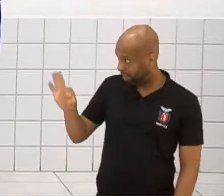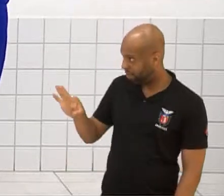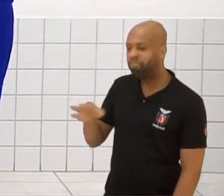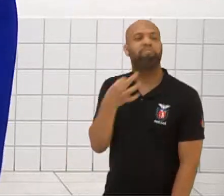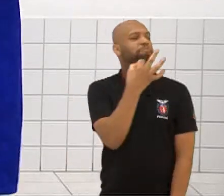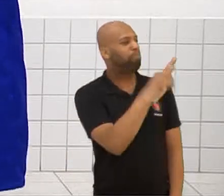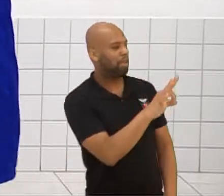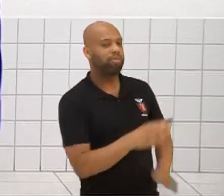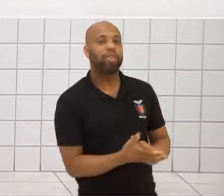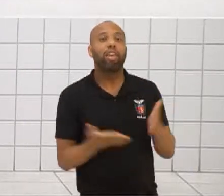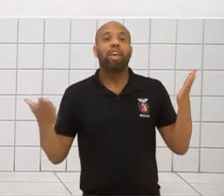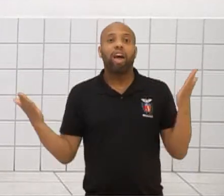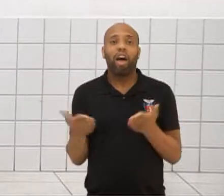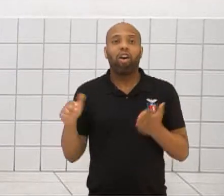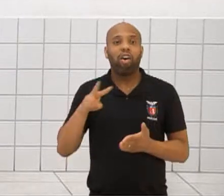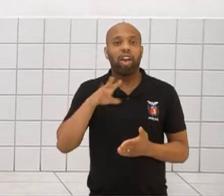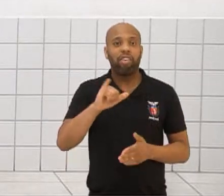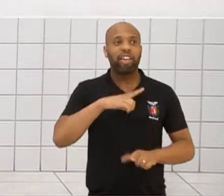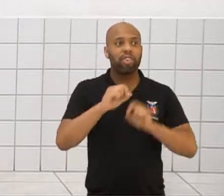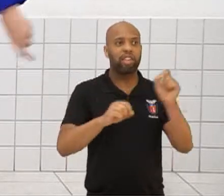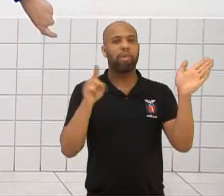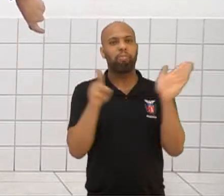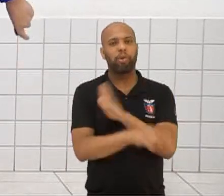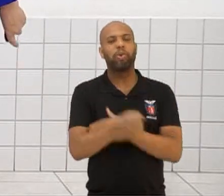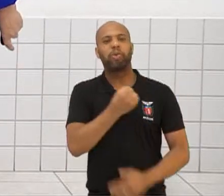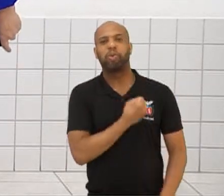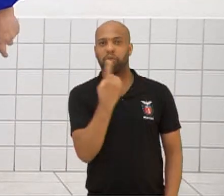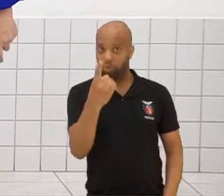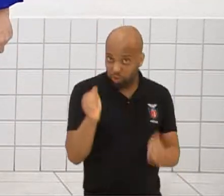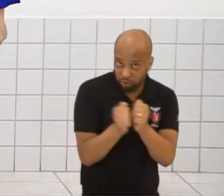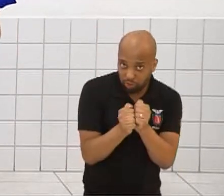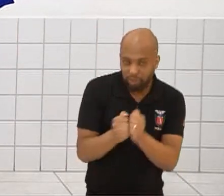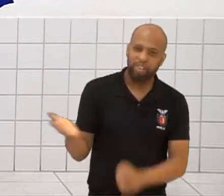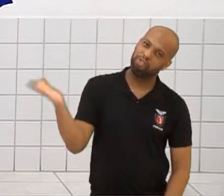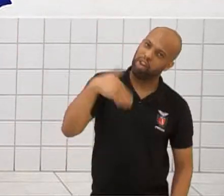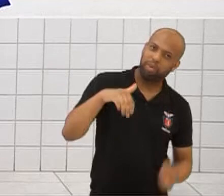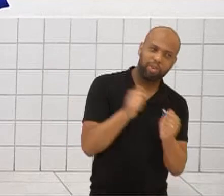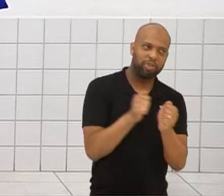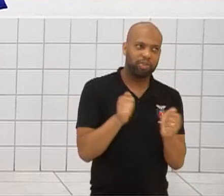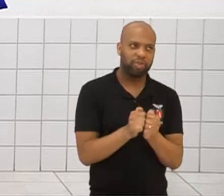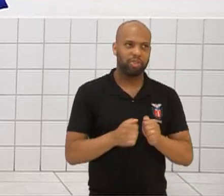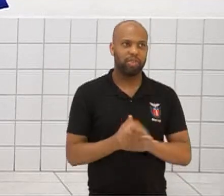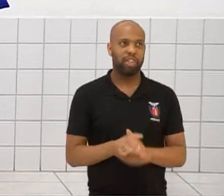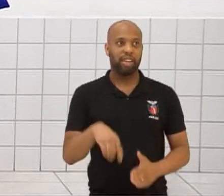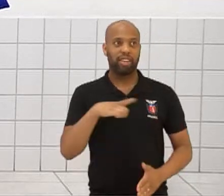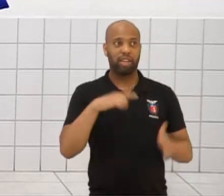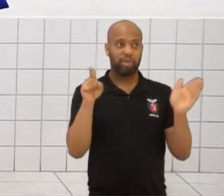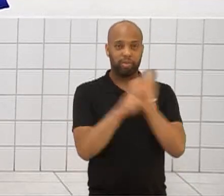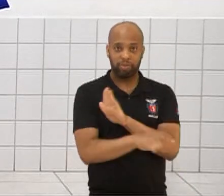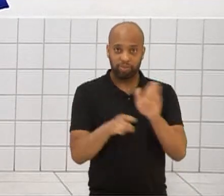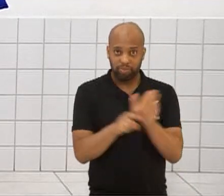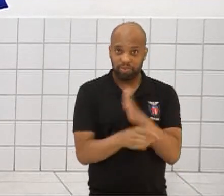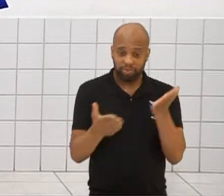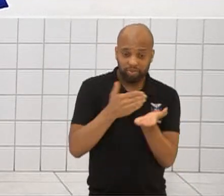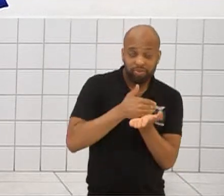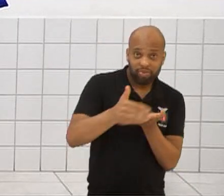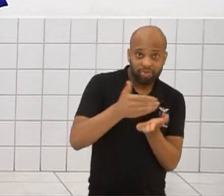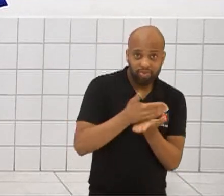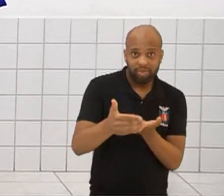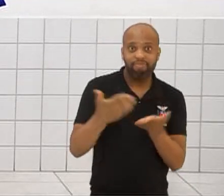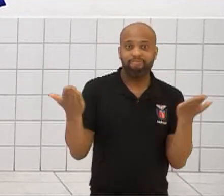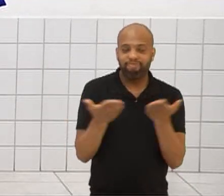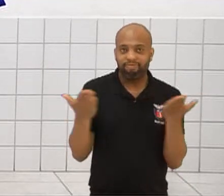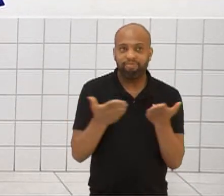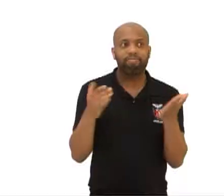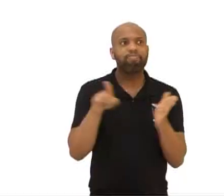Isso mesmo. E agora nós vamos ter o nosso primeiro? Vamos? Primeiro quiz? Vamos lá, pessoal. Você que está aí. Nós temos um quiz aqui para iniciar nesse primeiro bloco.